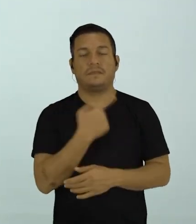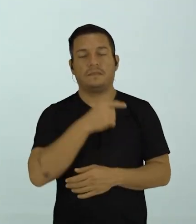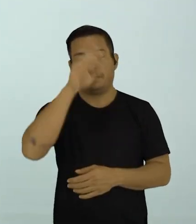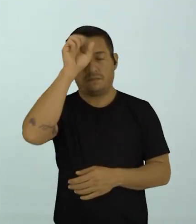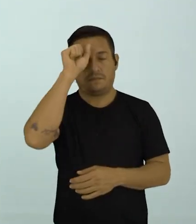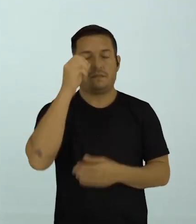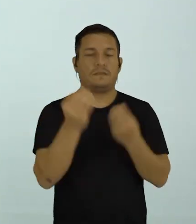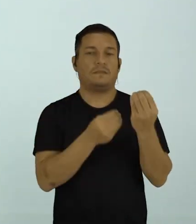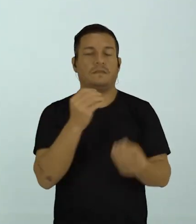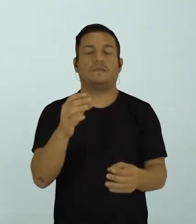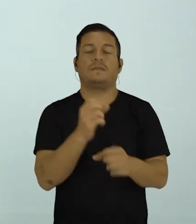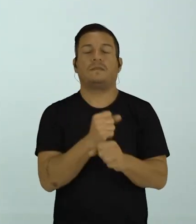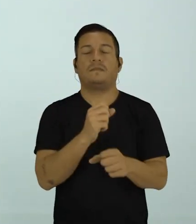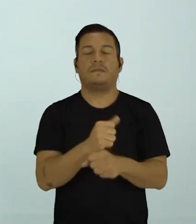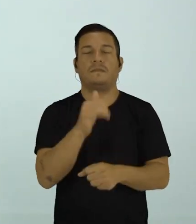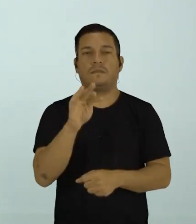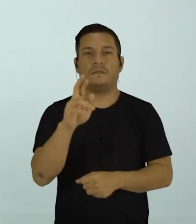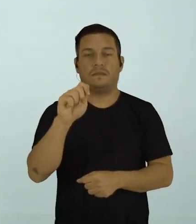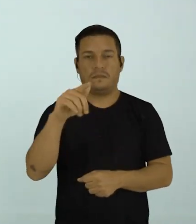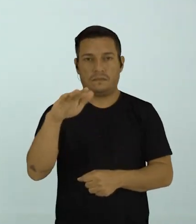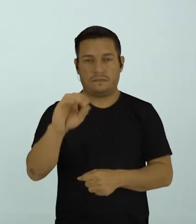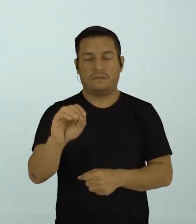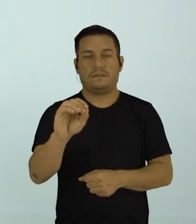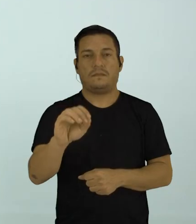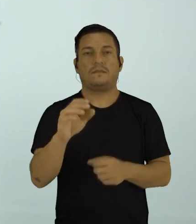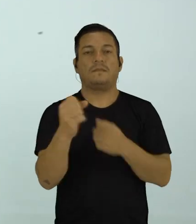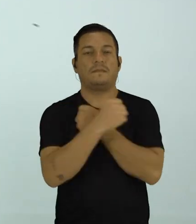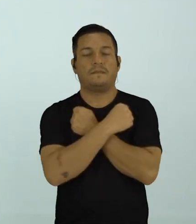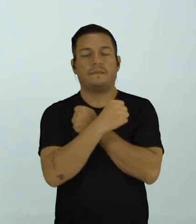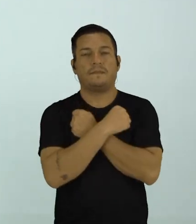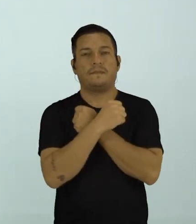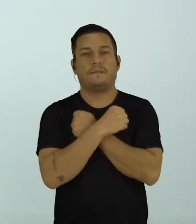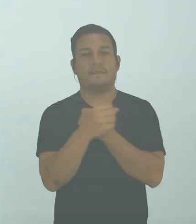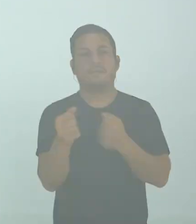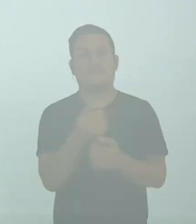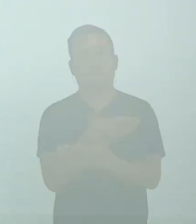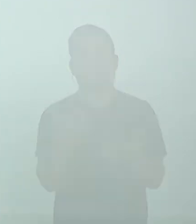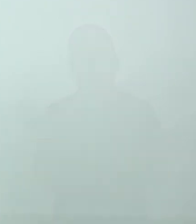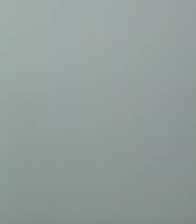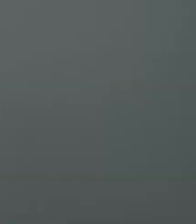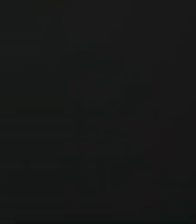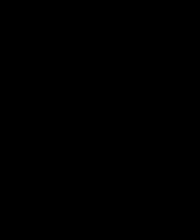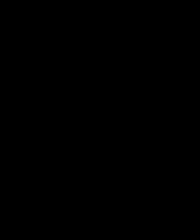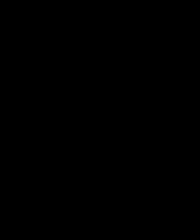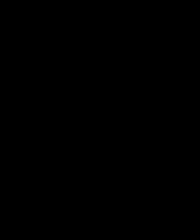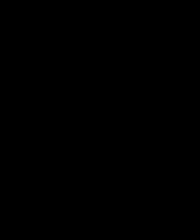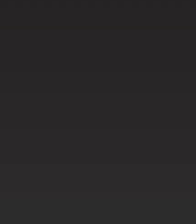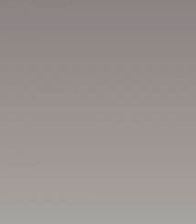calcular, né, fração geratriz. Então, um grande abraço para todo mundo e até a próxima.